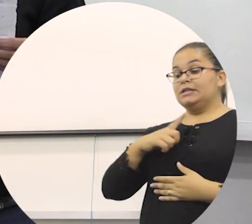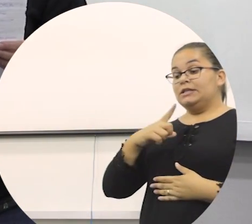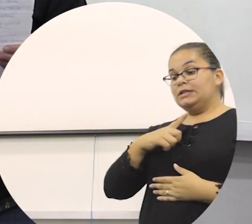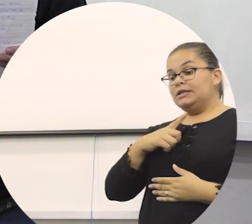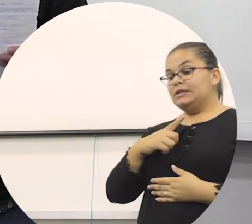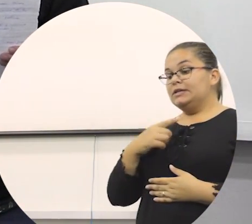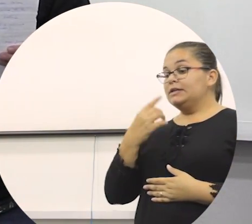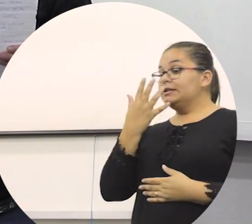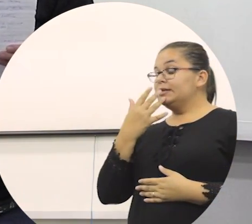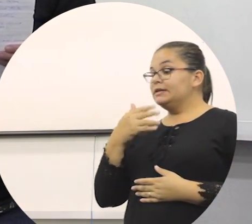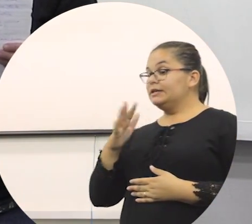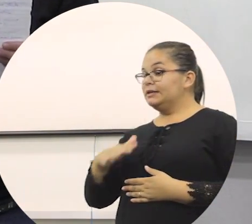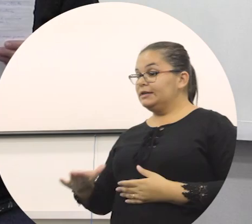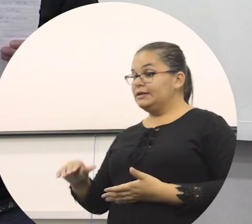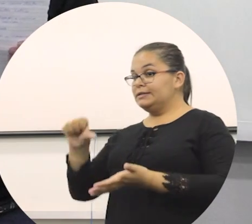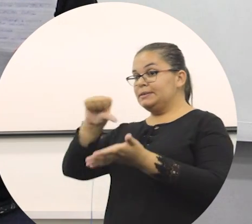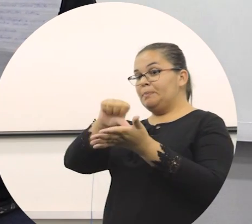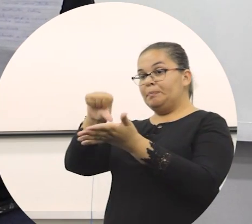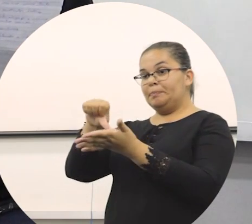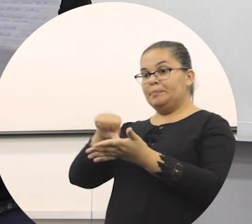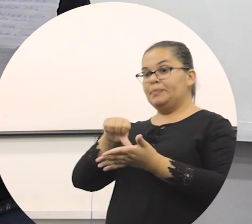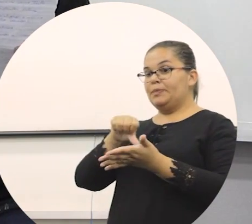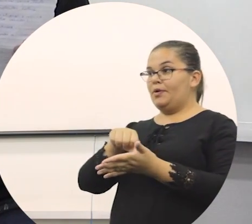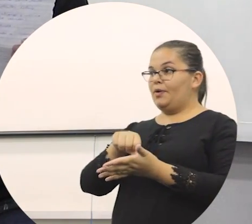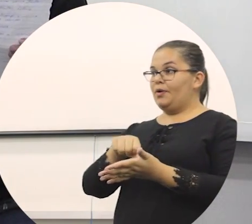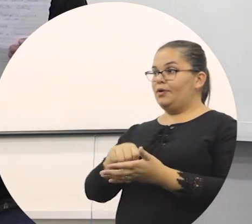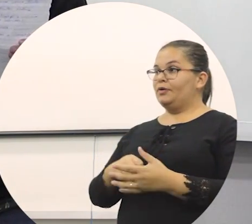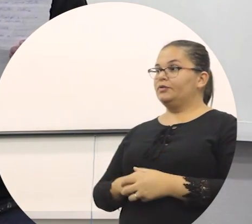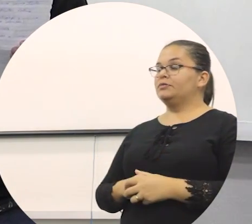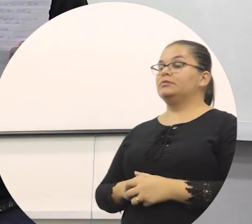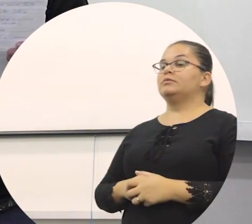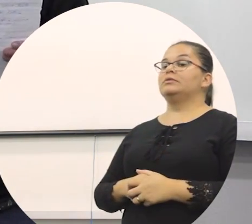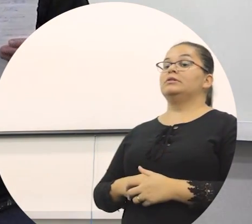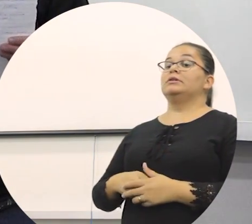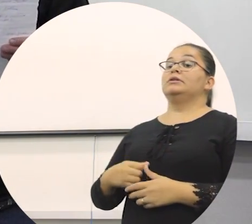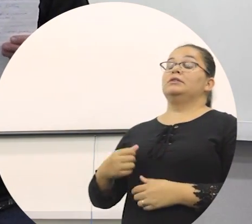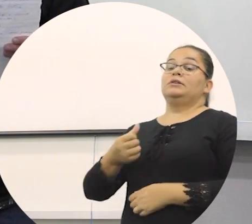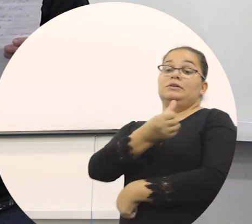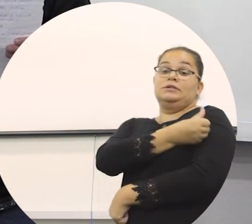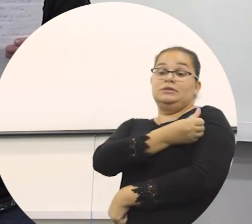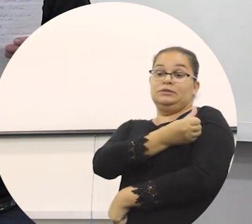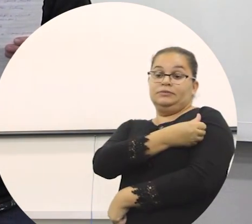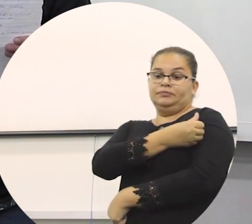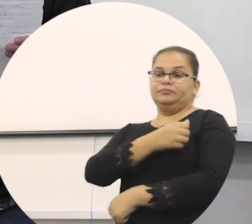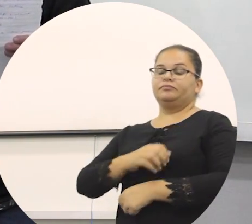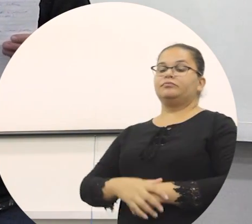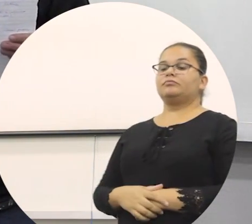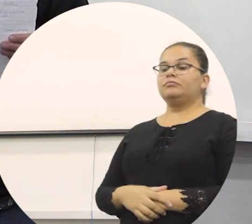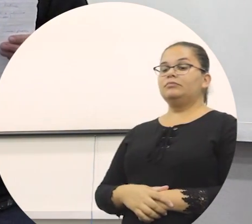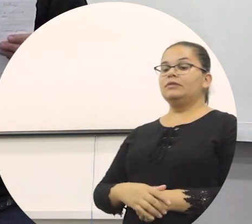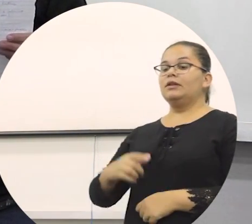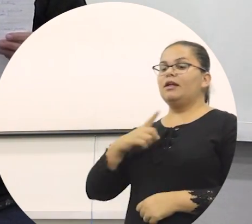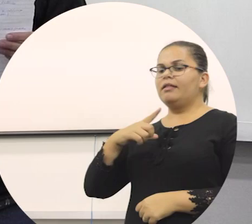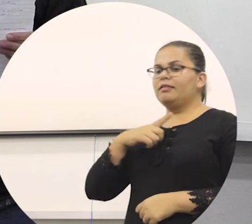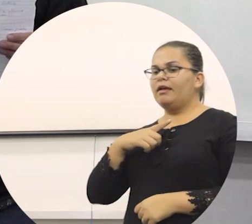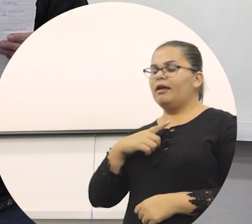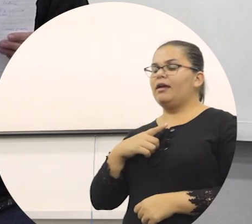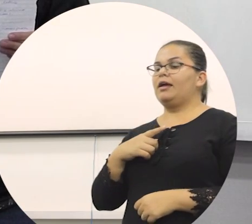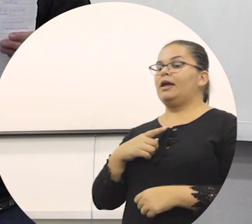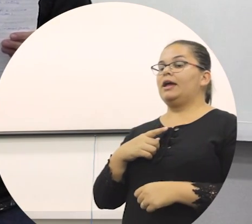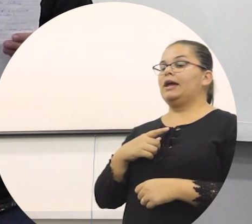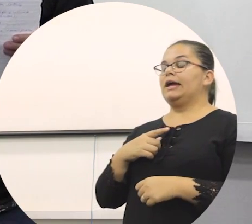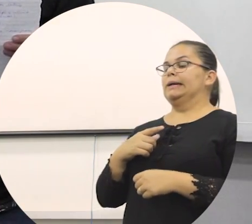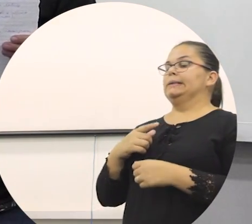tem essa perspectiva da inclusão no sexto ano. E aí a gente tem aquela briga com a questão da